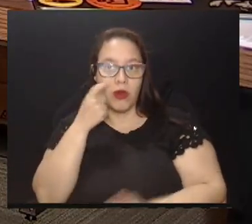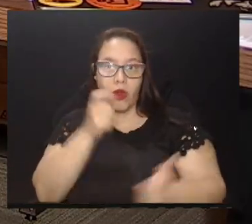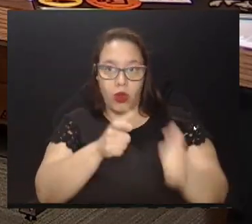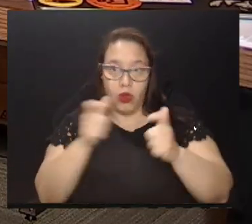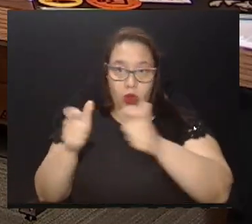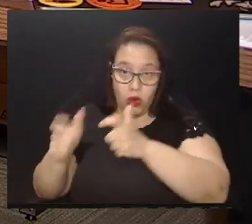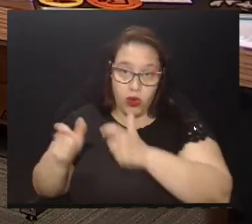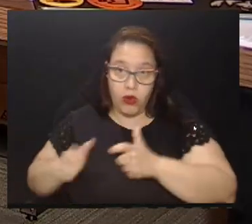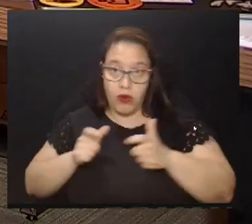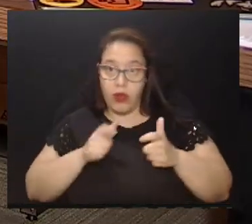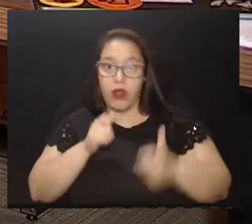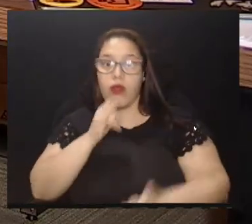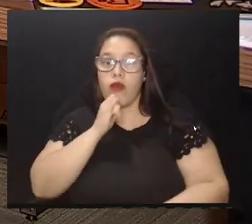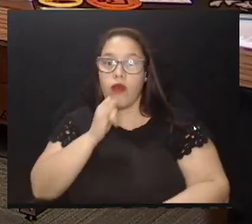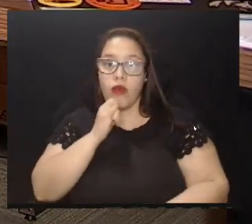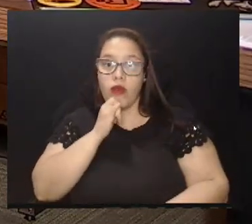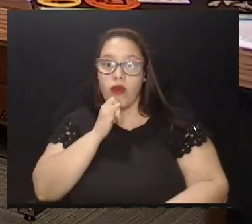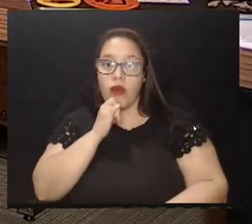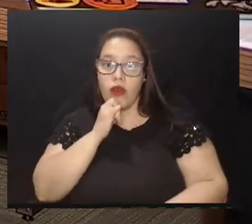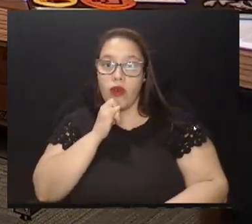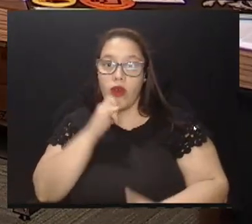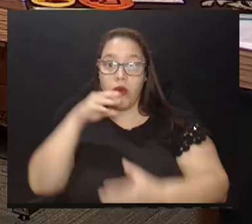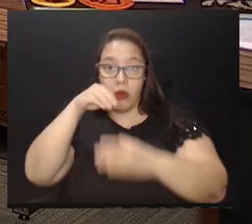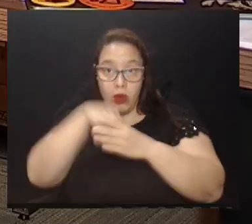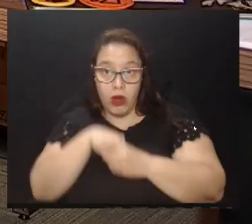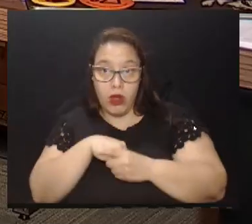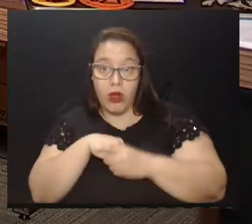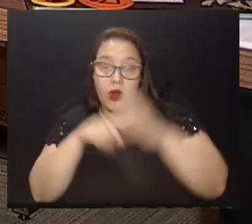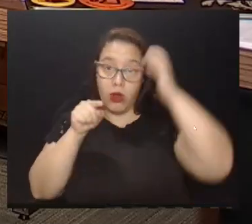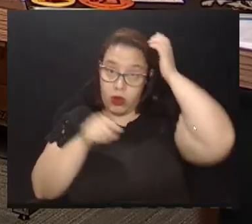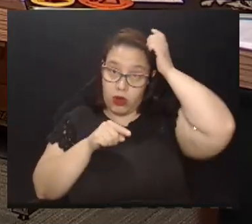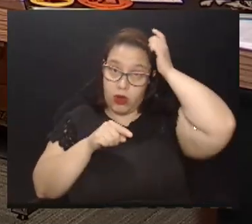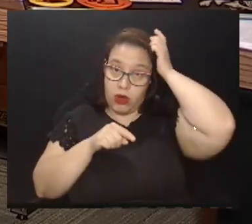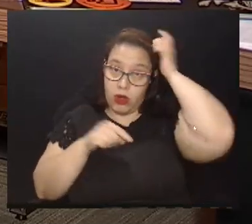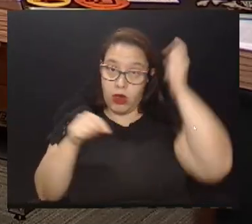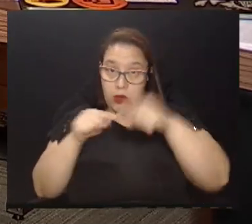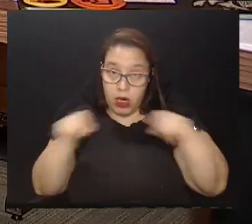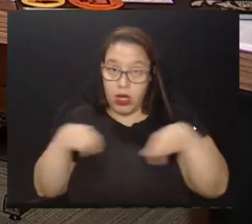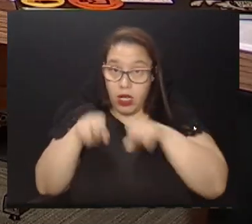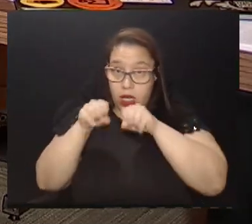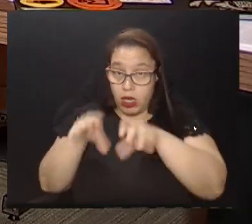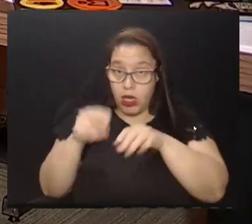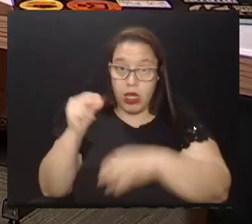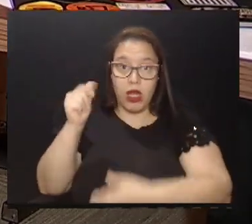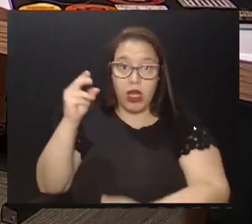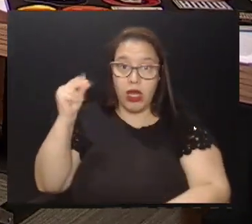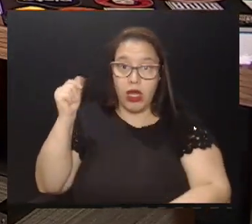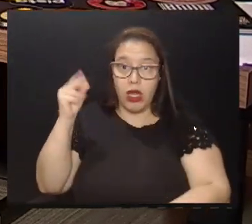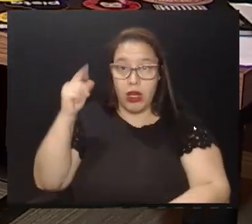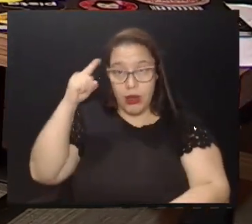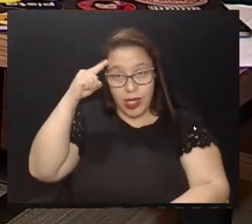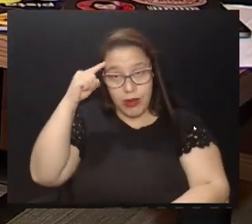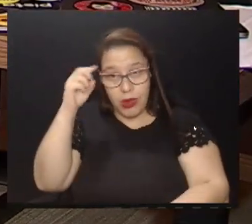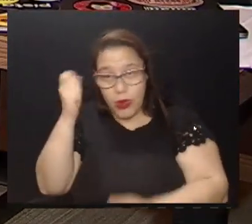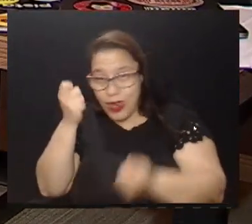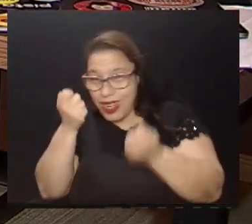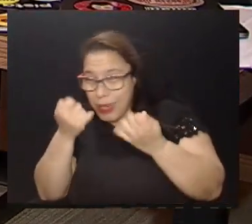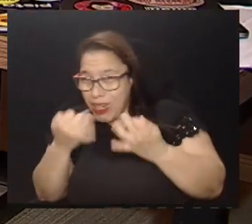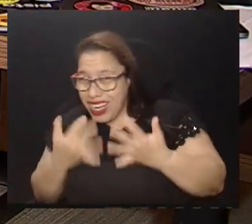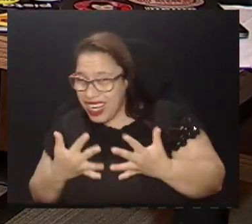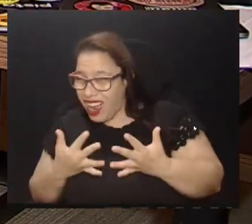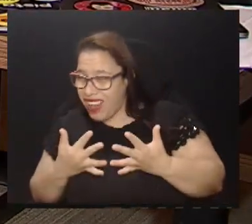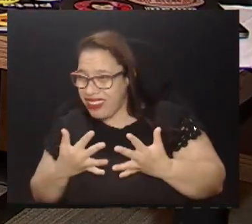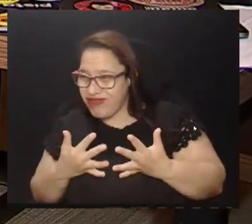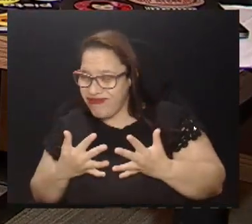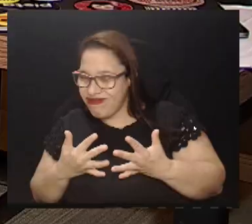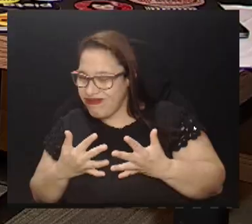para as internas, isso aqui, ó, é uma sala de aula de uma época que não está muito definida. Então, por exemplo, a gente começa criando